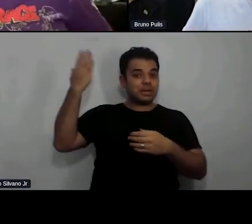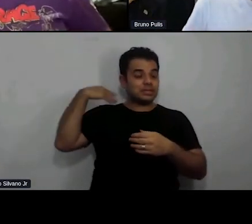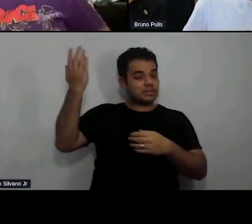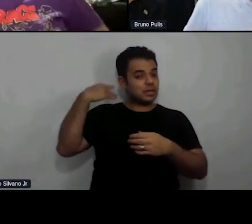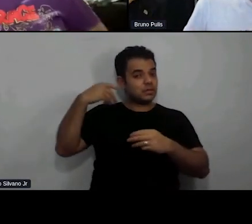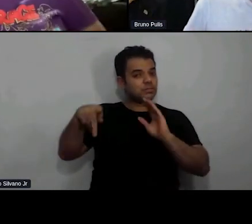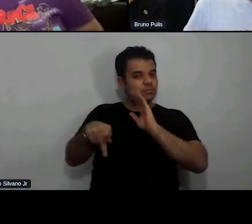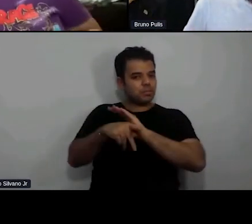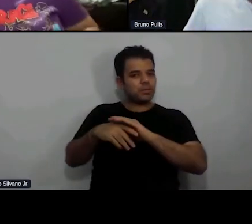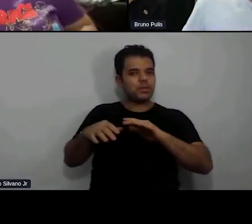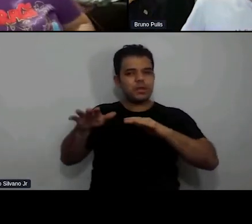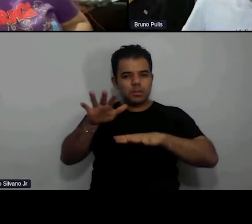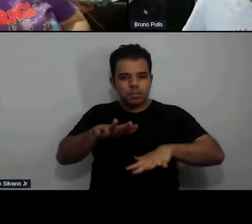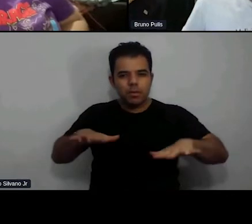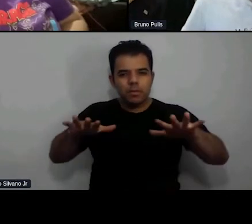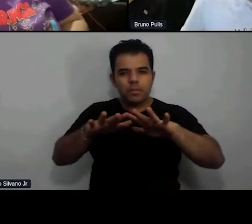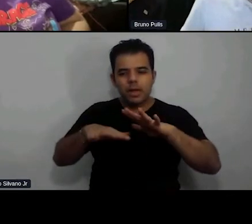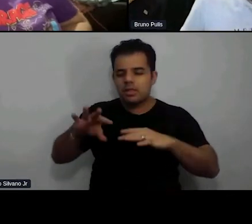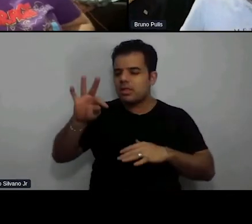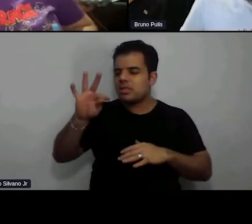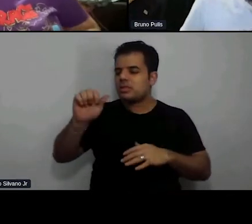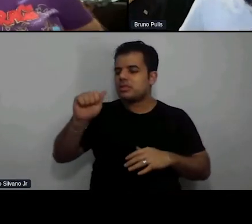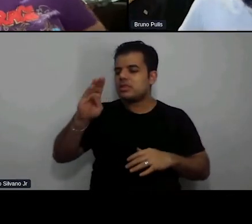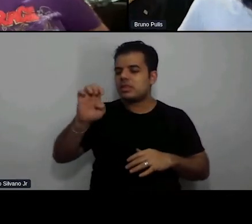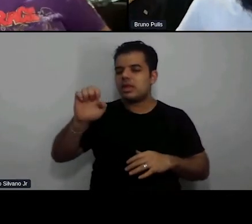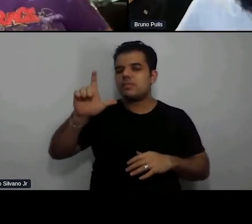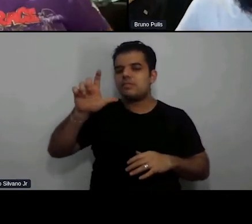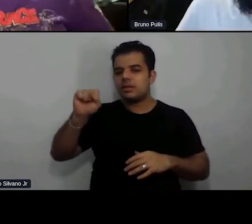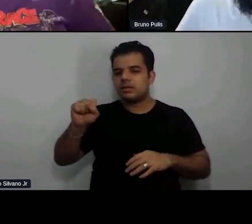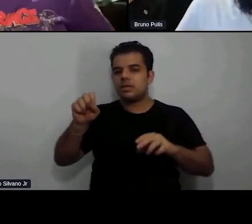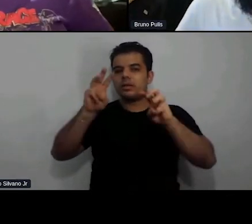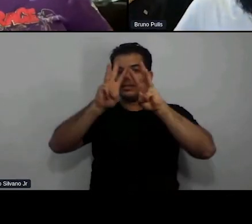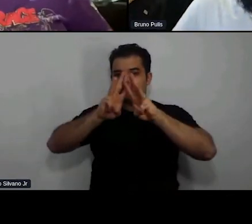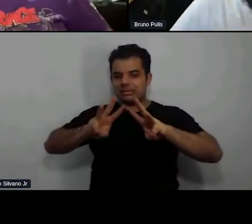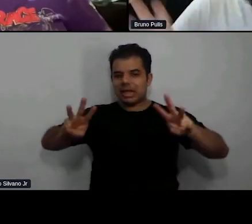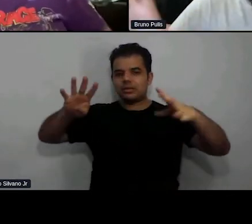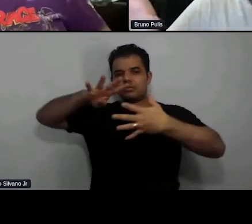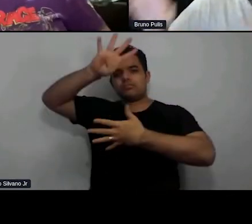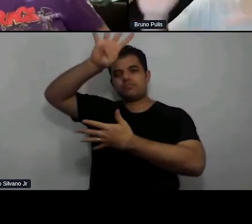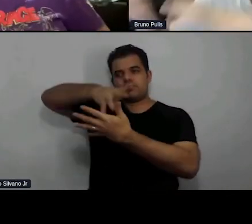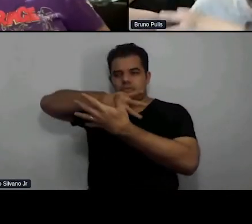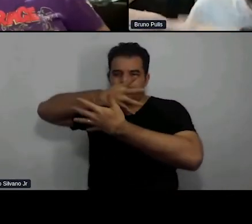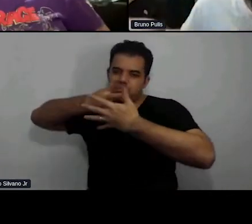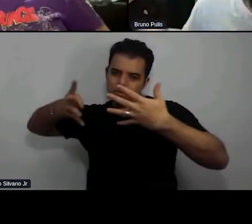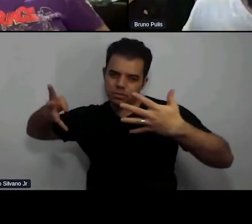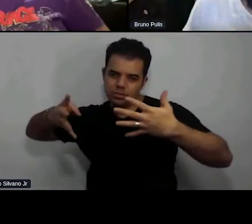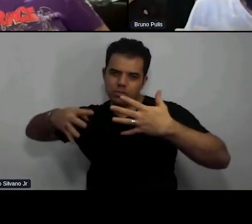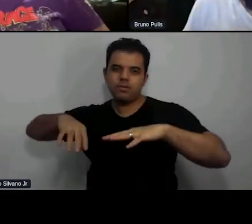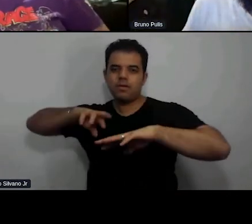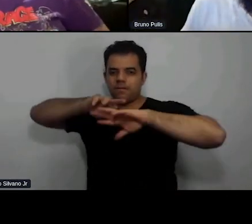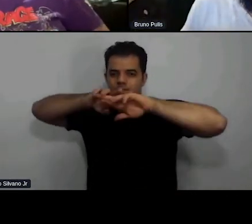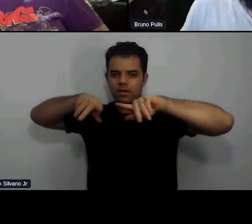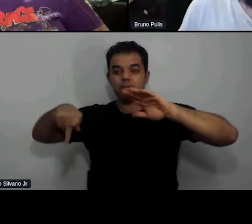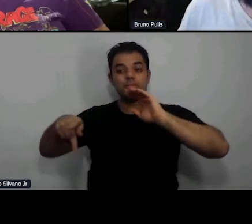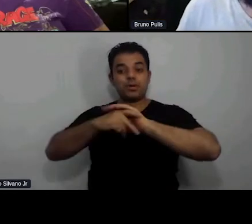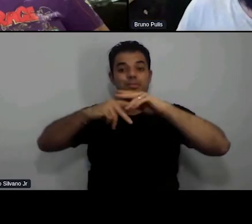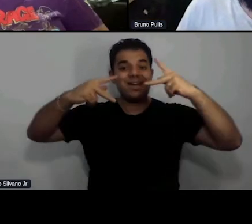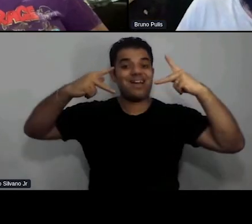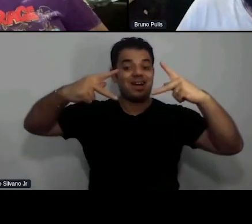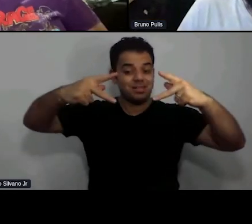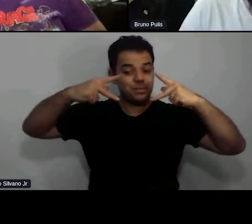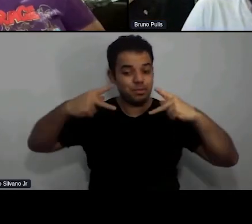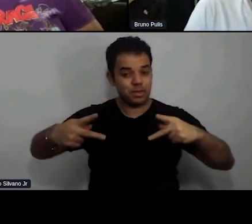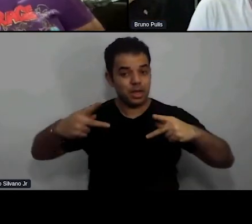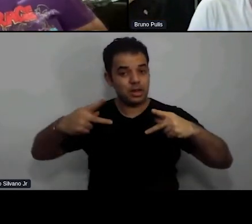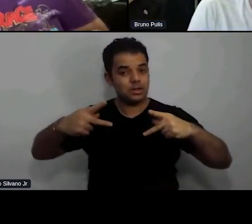lá o movimento Tables, que estava saindo lá de fazer site com tabela e fazer com os outros elementos que o HTML